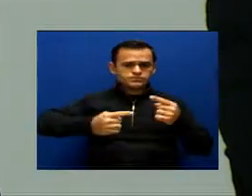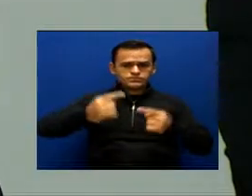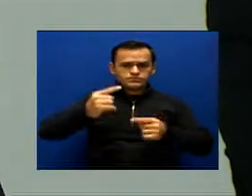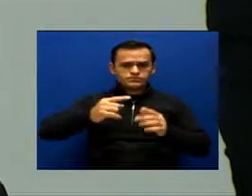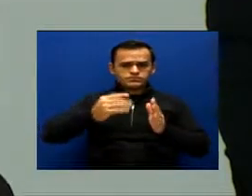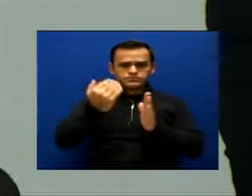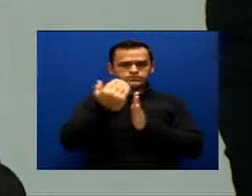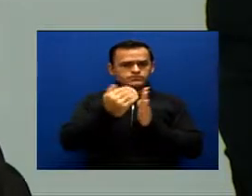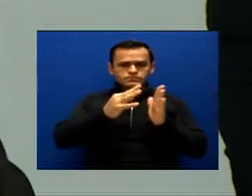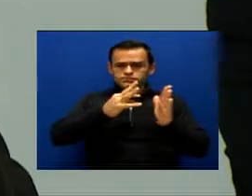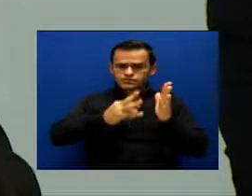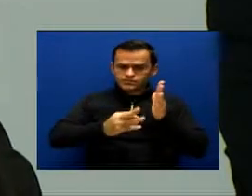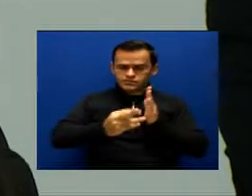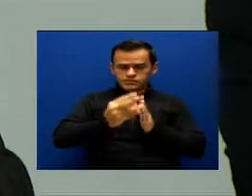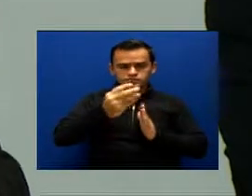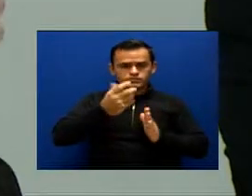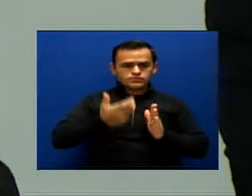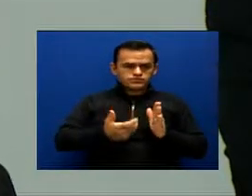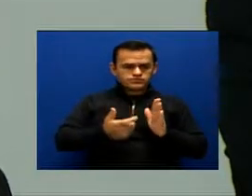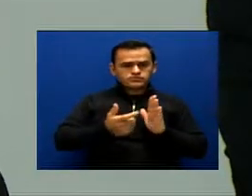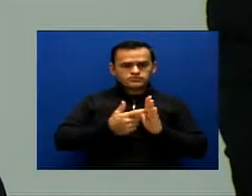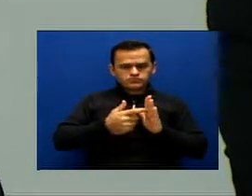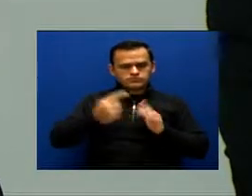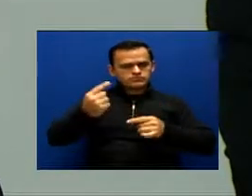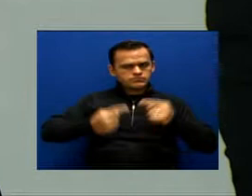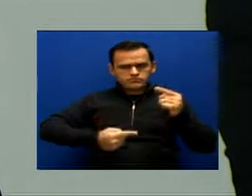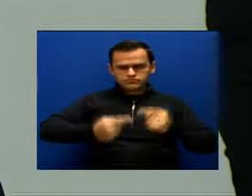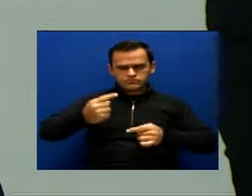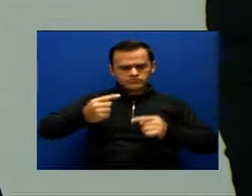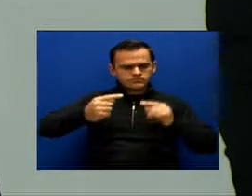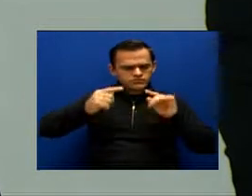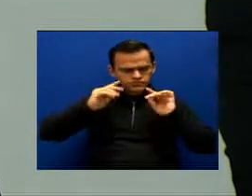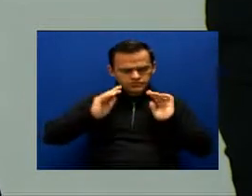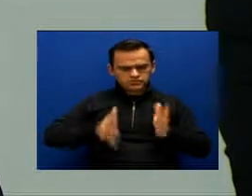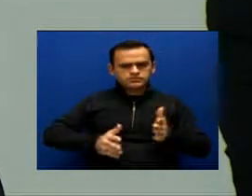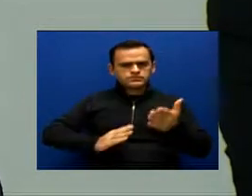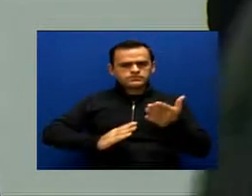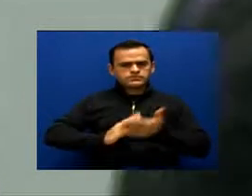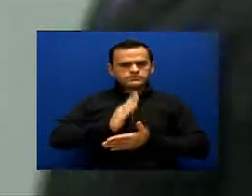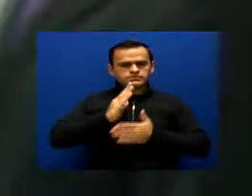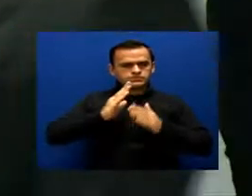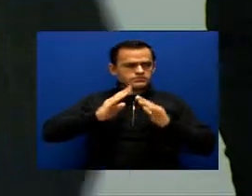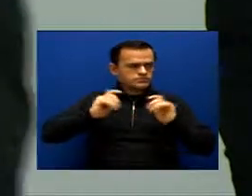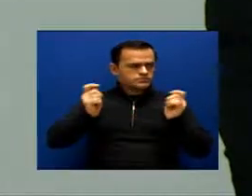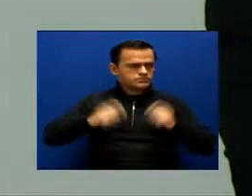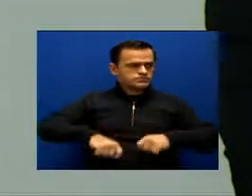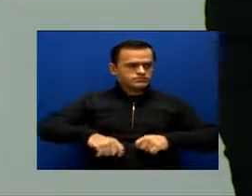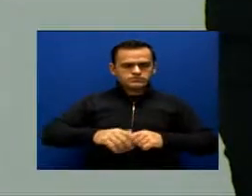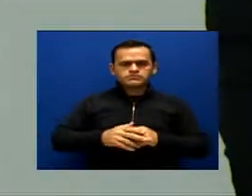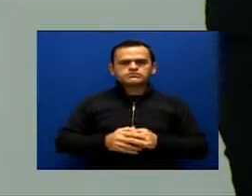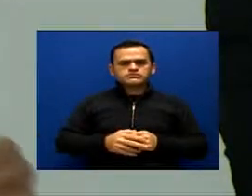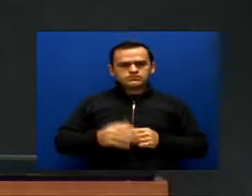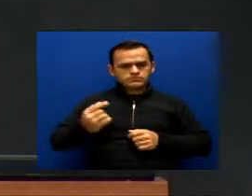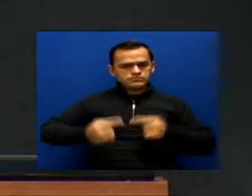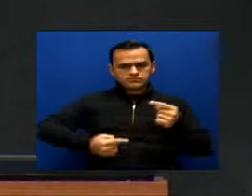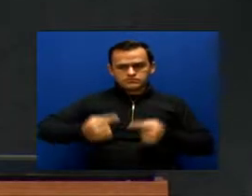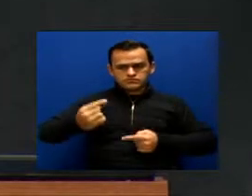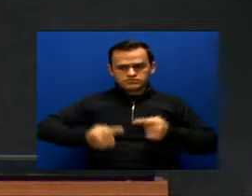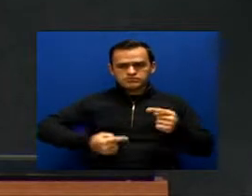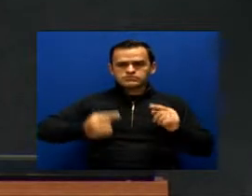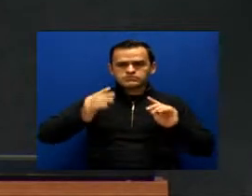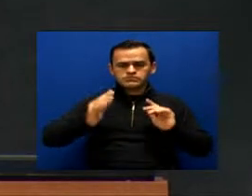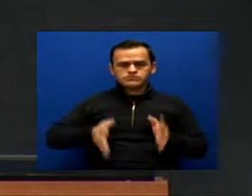os que estão em segunda discussão, eles já foram discutidos, né? Podemos aprovar. Não, sim, já foram. Se...